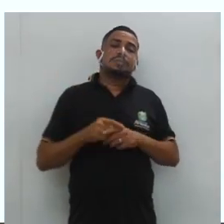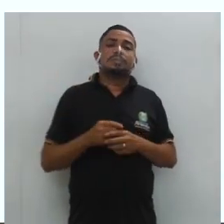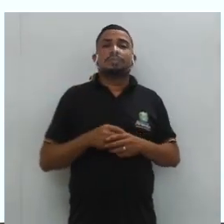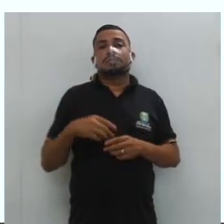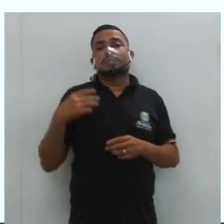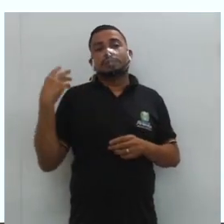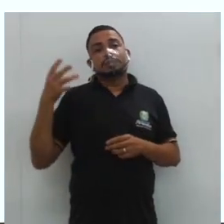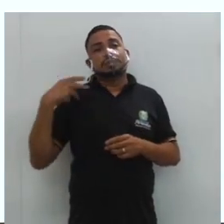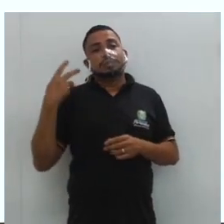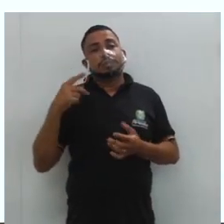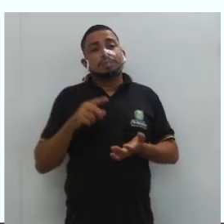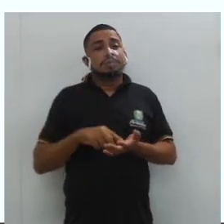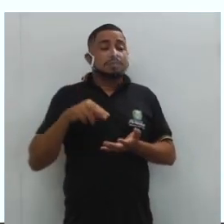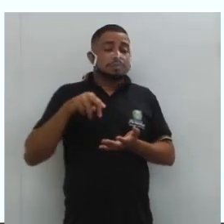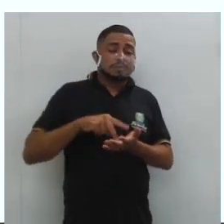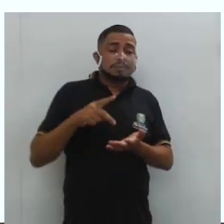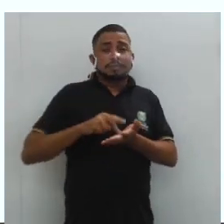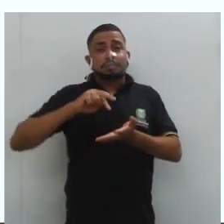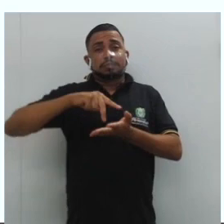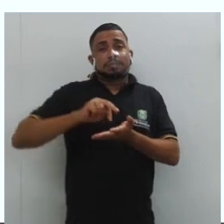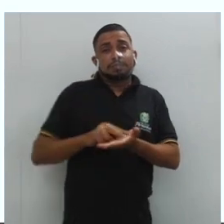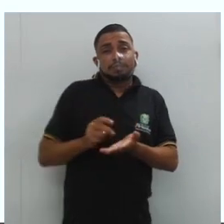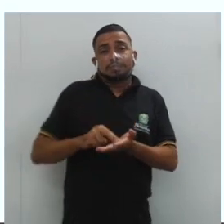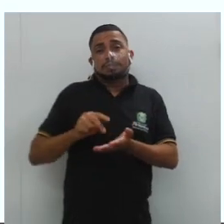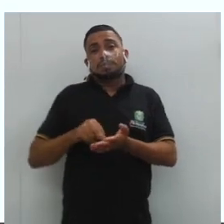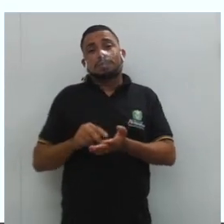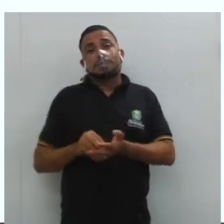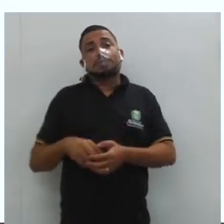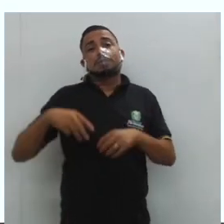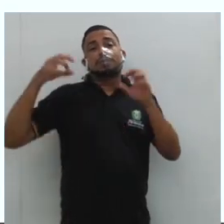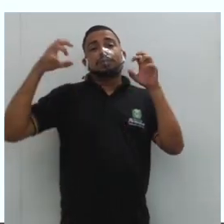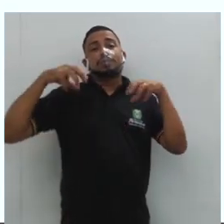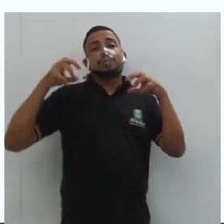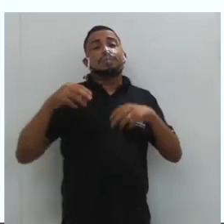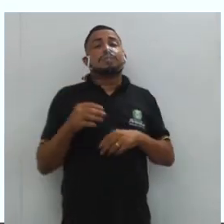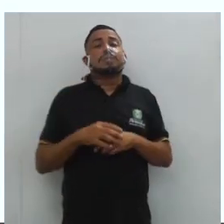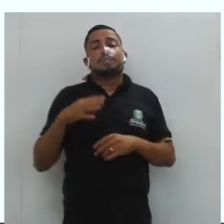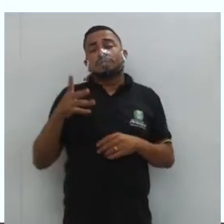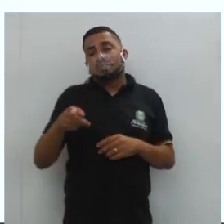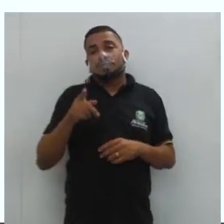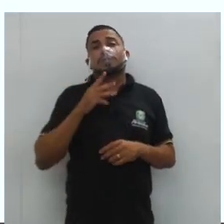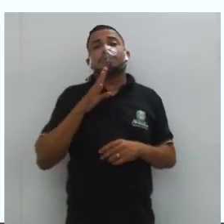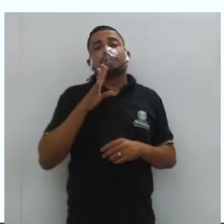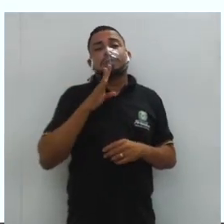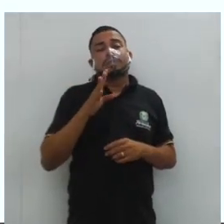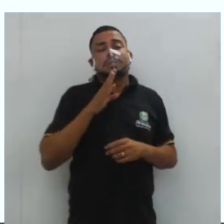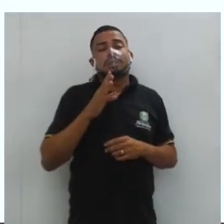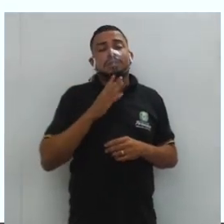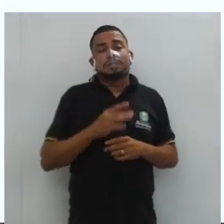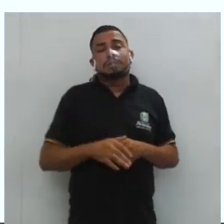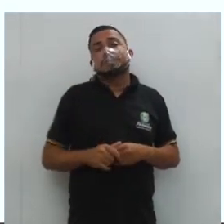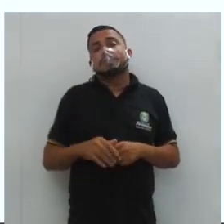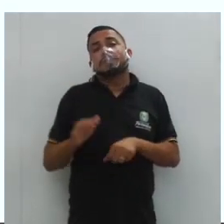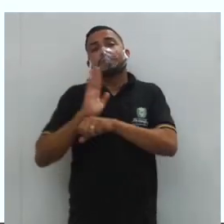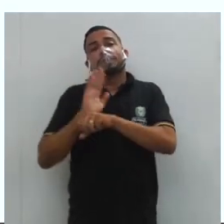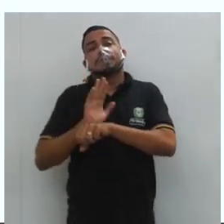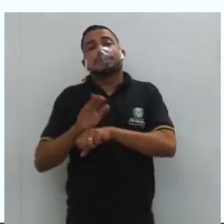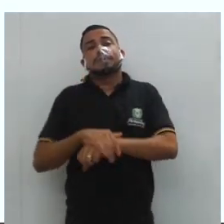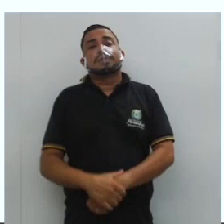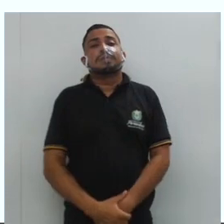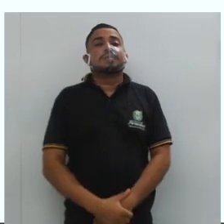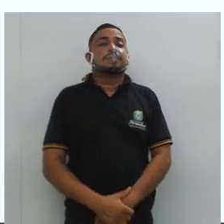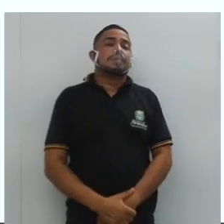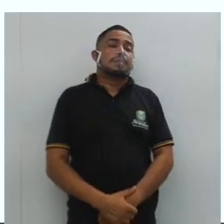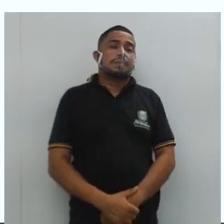cena, né, ele cantando e dançando, sapateando na chuva. Foi uma sequência que ficou bastante conhecida, né, e, enfim, é um dos